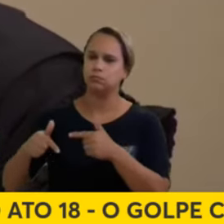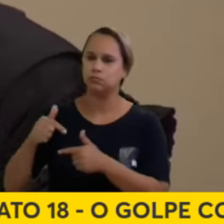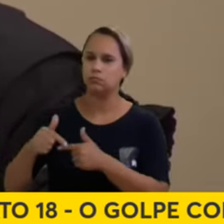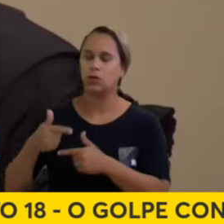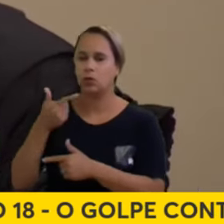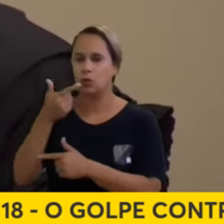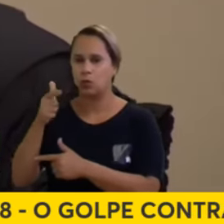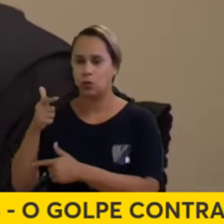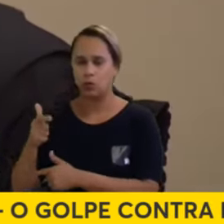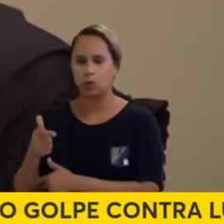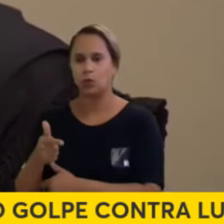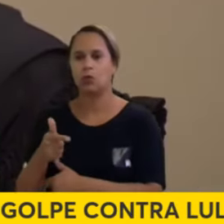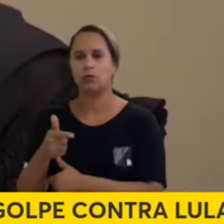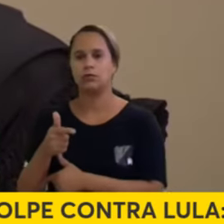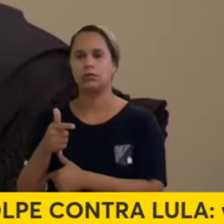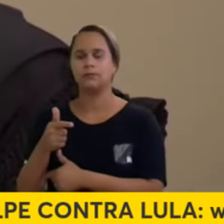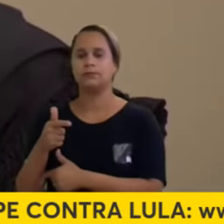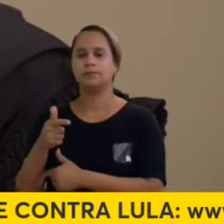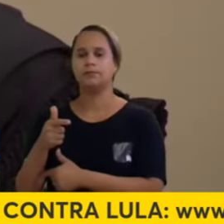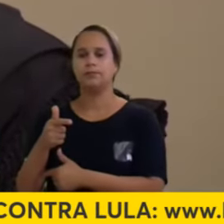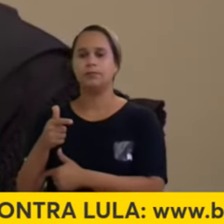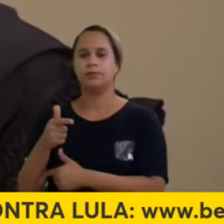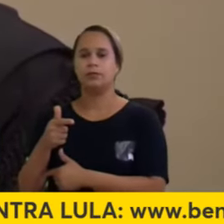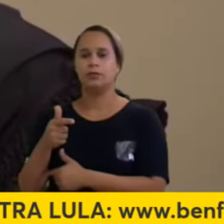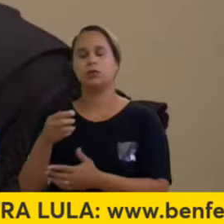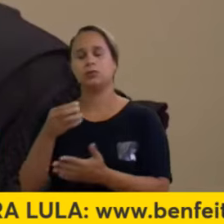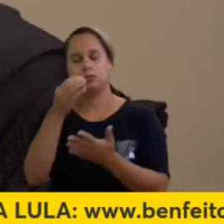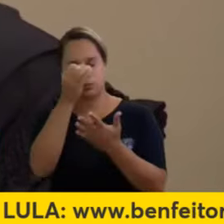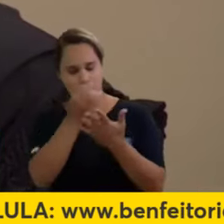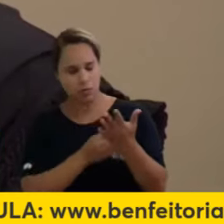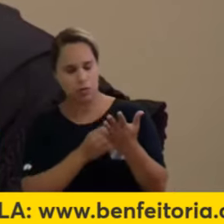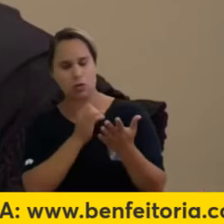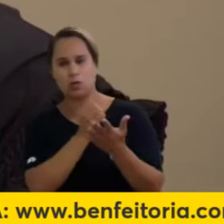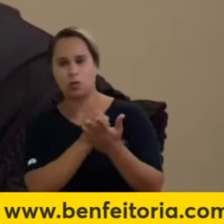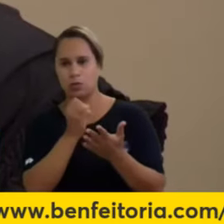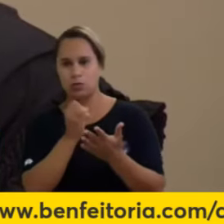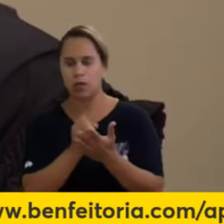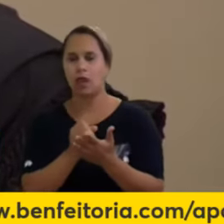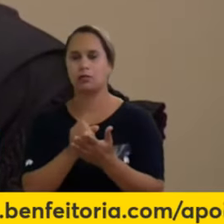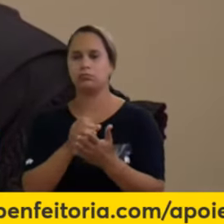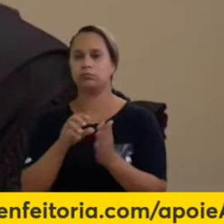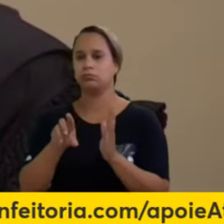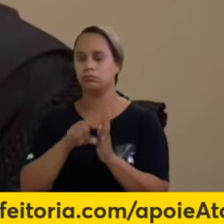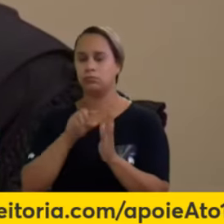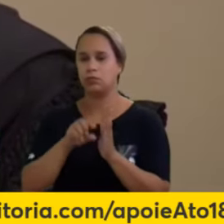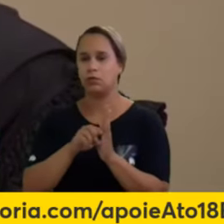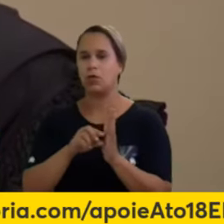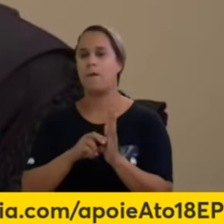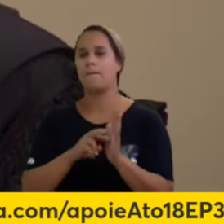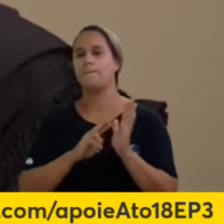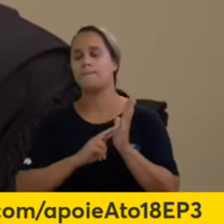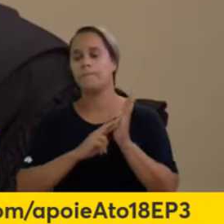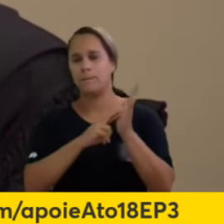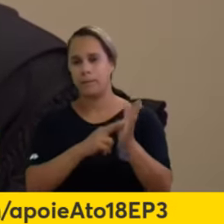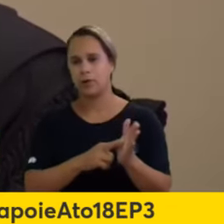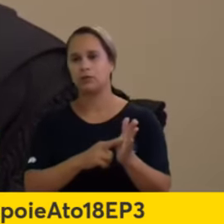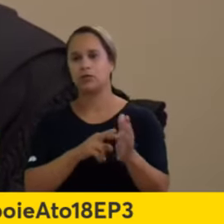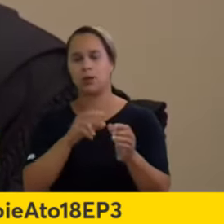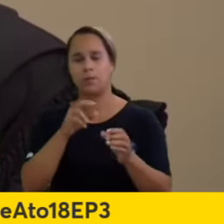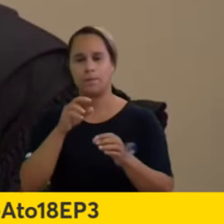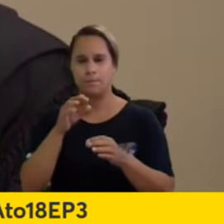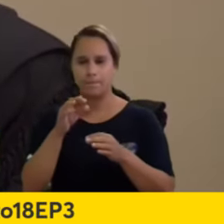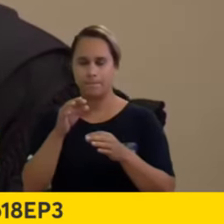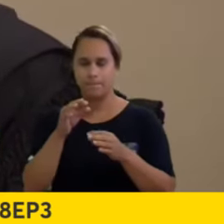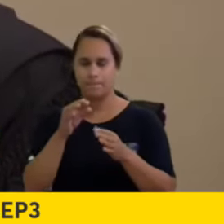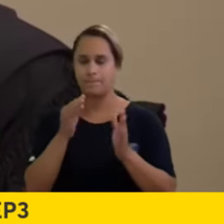político-partidárias elaborar contratos termos aditivos notificações distratos e procuração para processos de outro lado